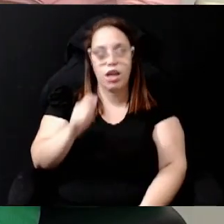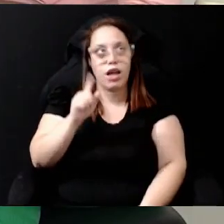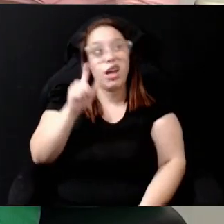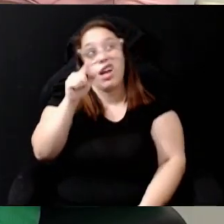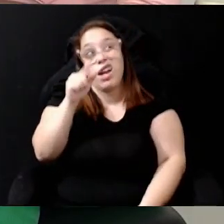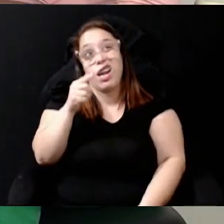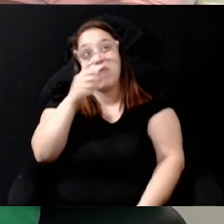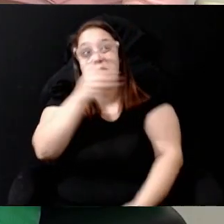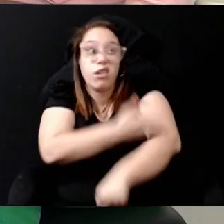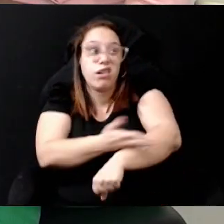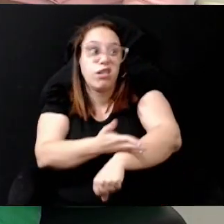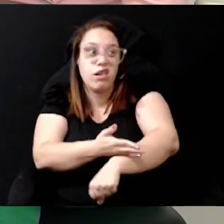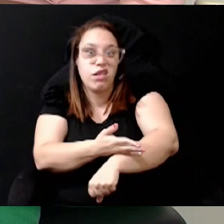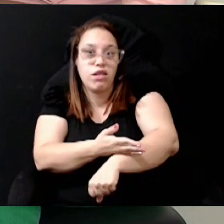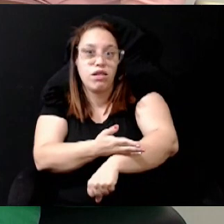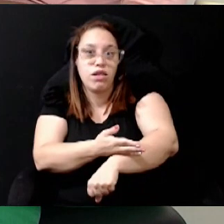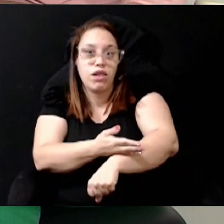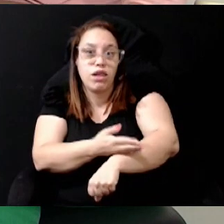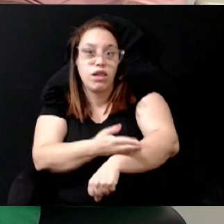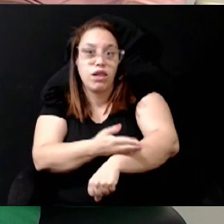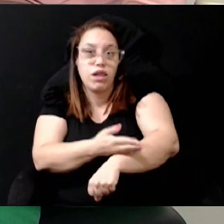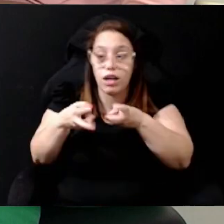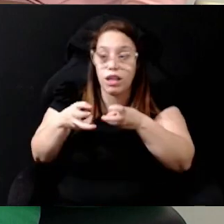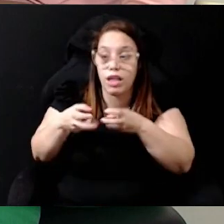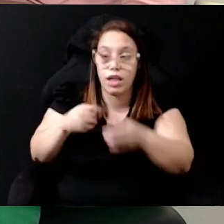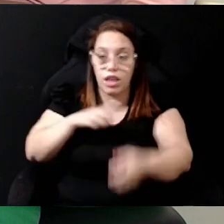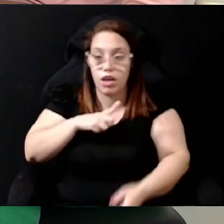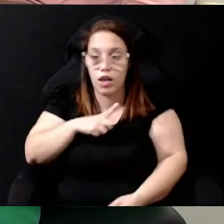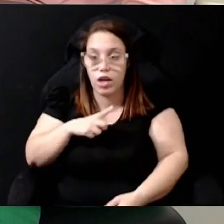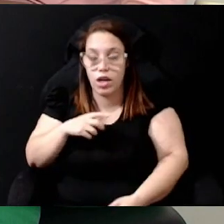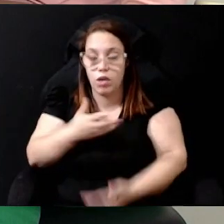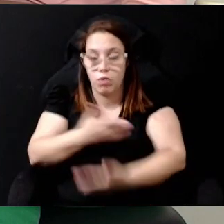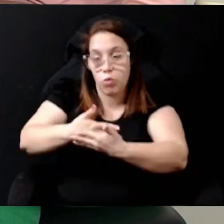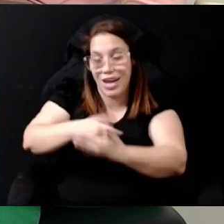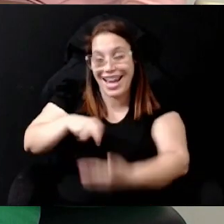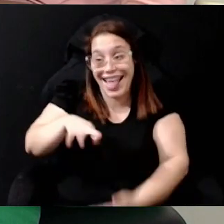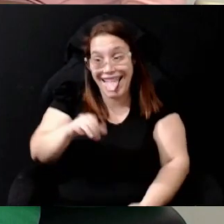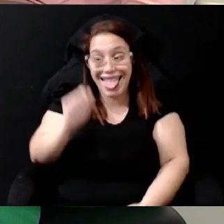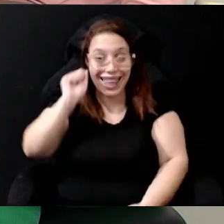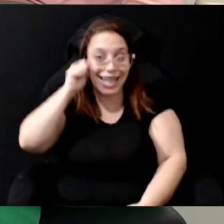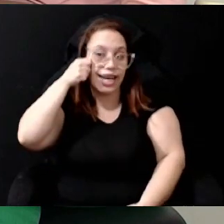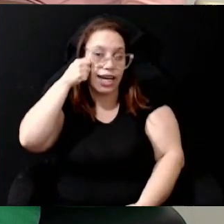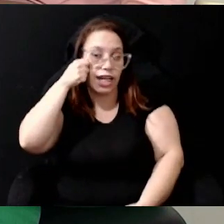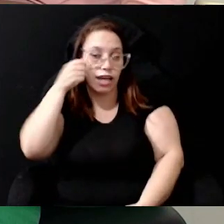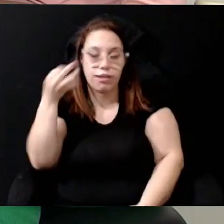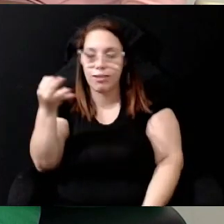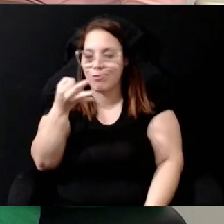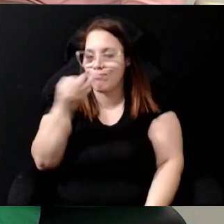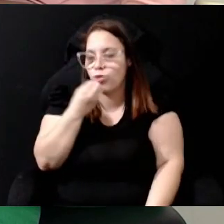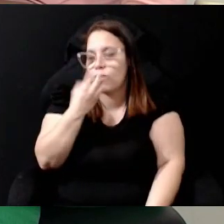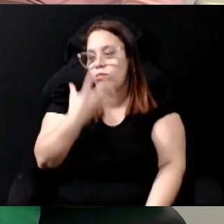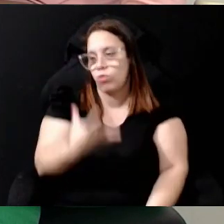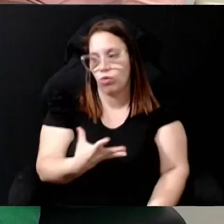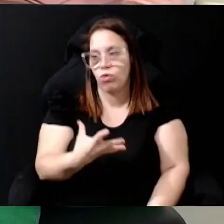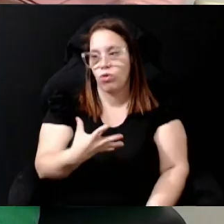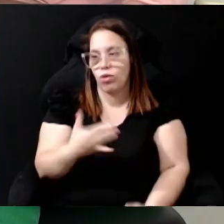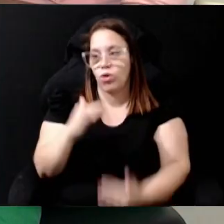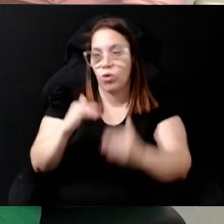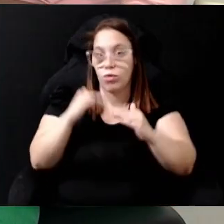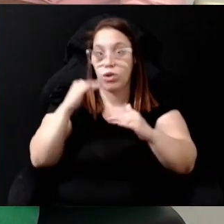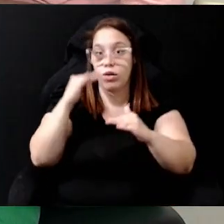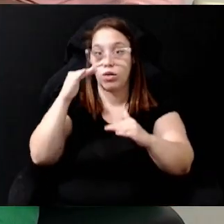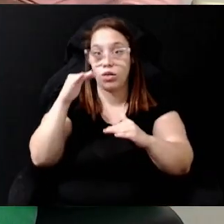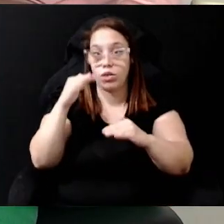Essa geração de hoje adora, né? A gente já percebe que existem realmente vários personagens negros